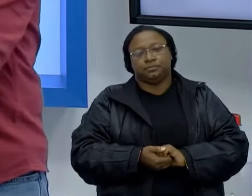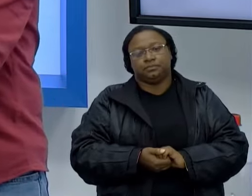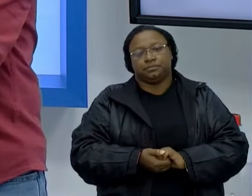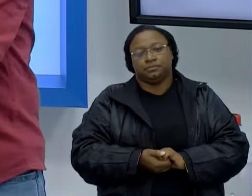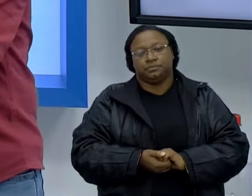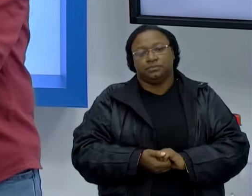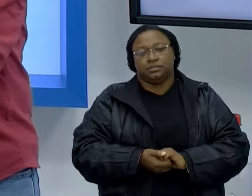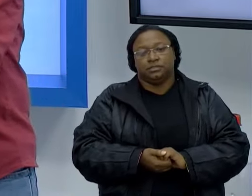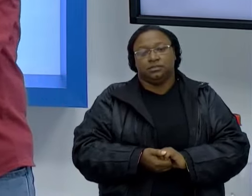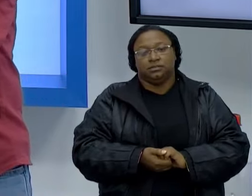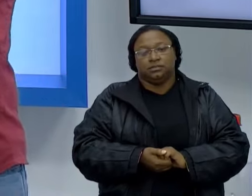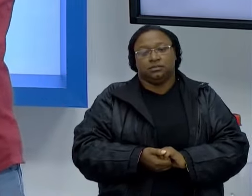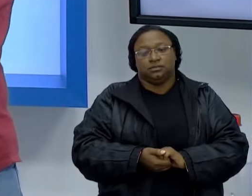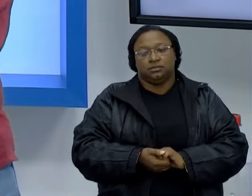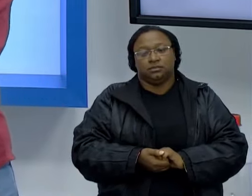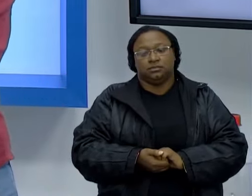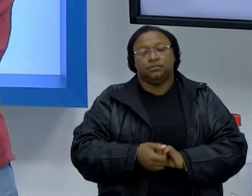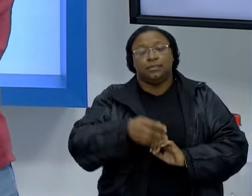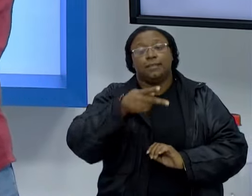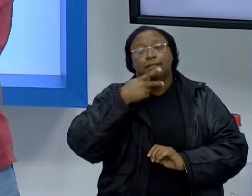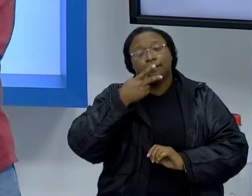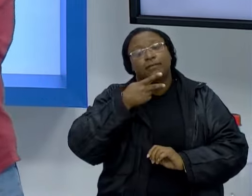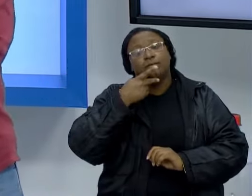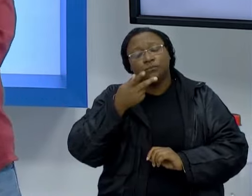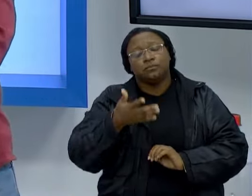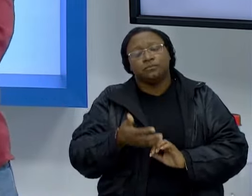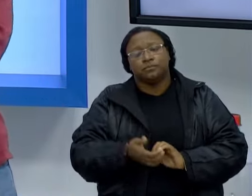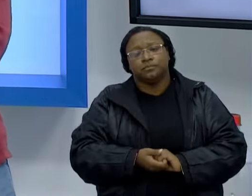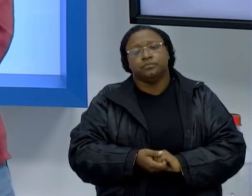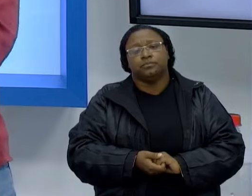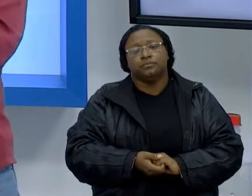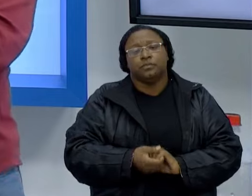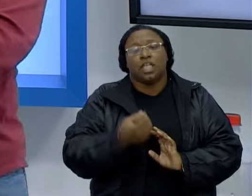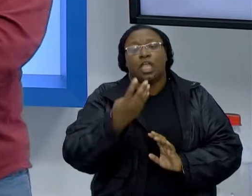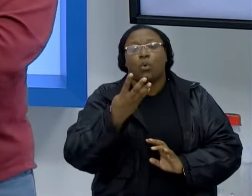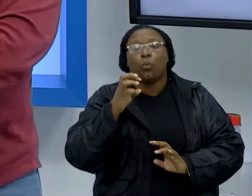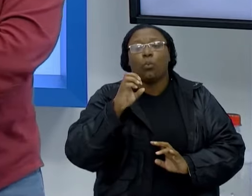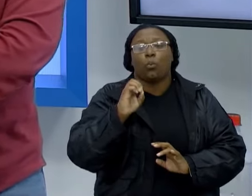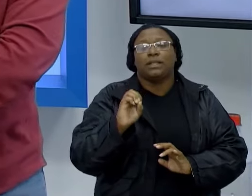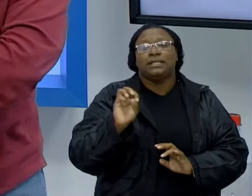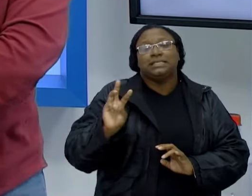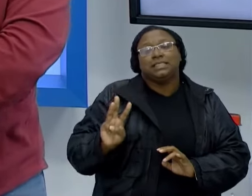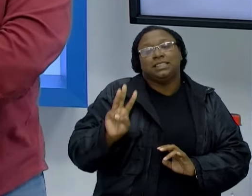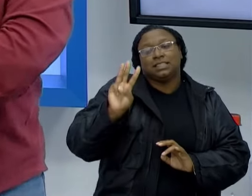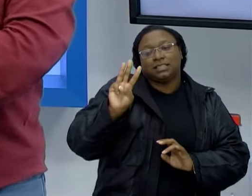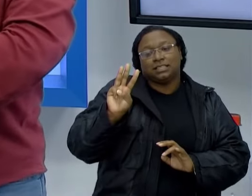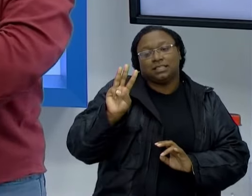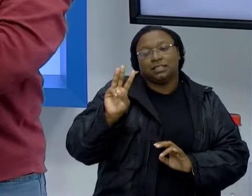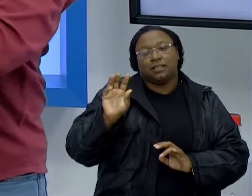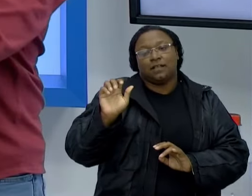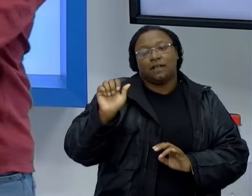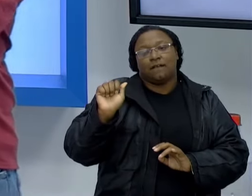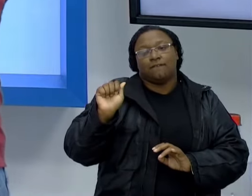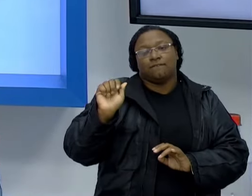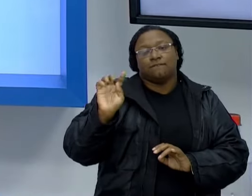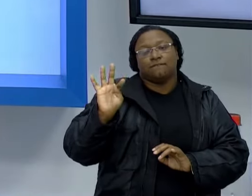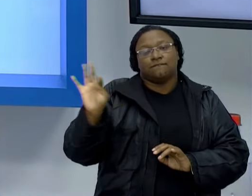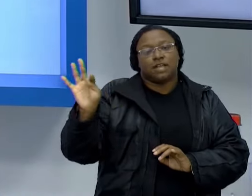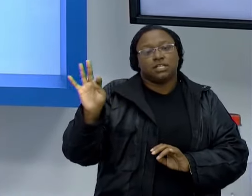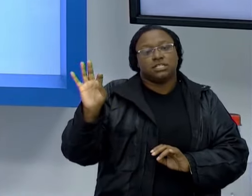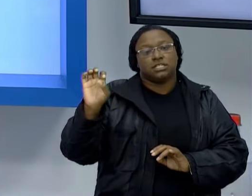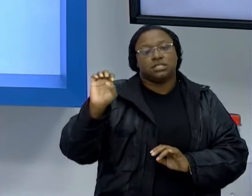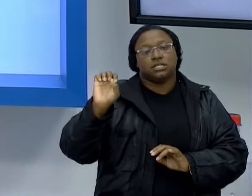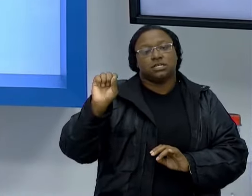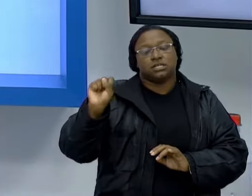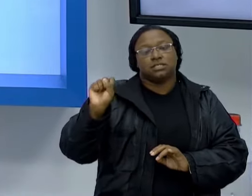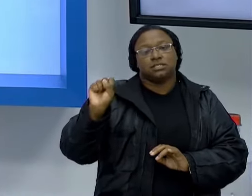correspondente aí ao que eu te falei, que é 40 watts. Olha a iluminação que vai dar. A